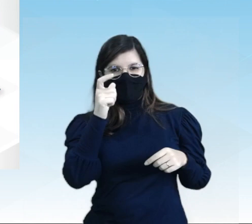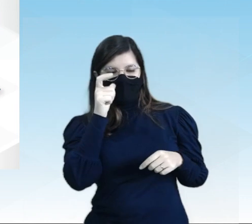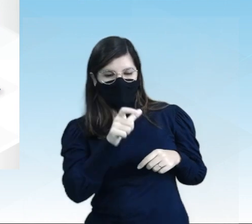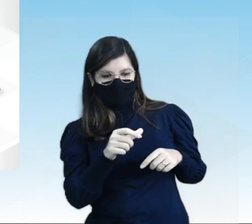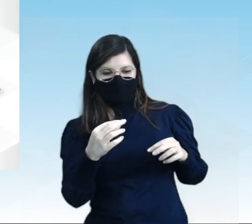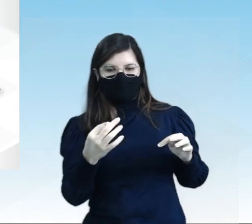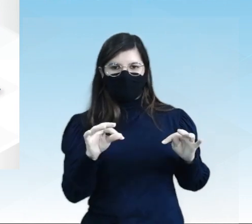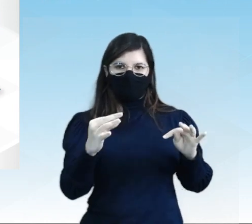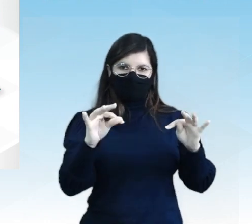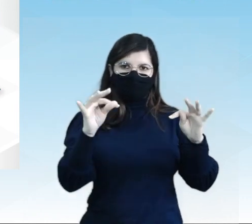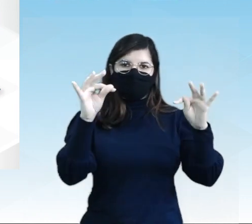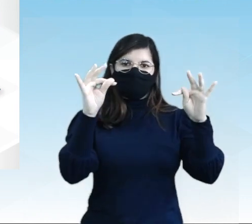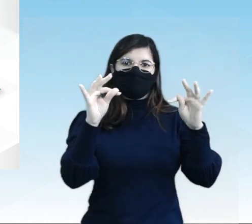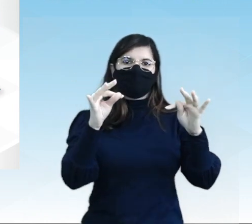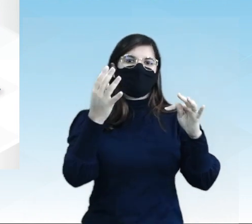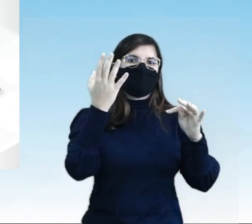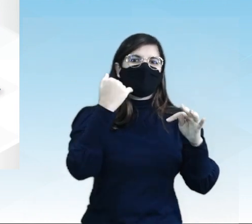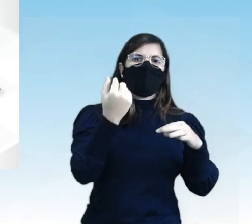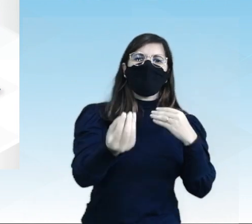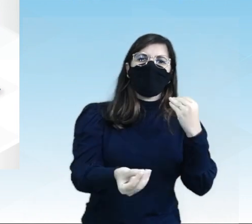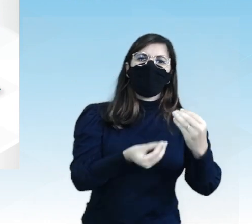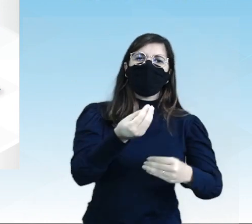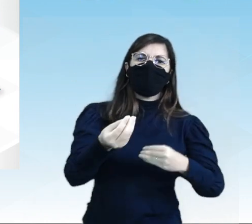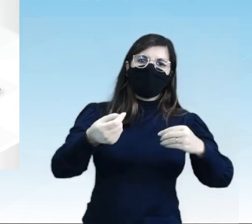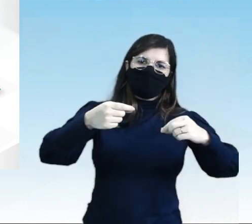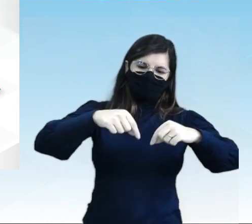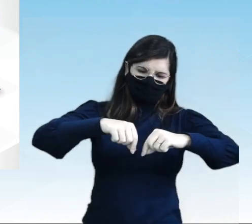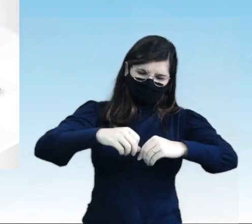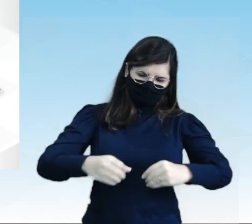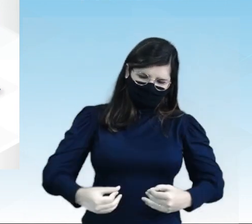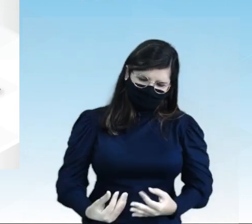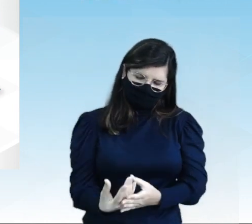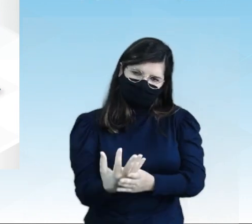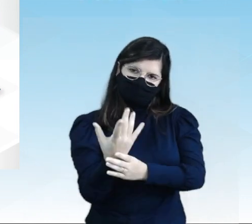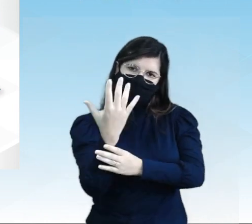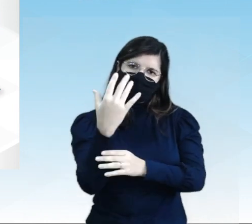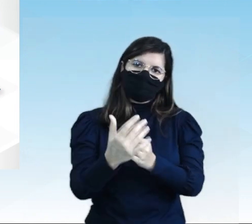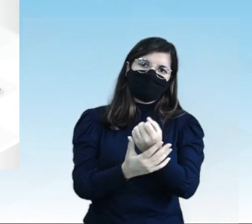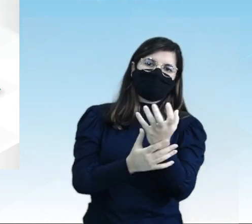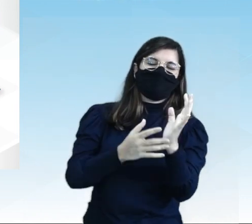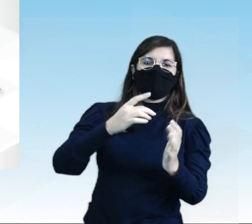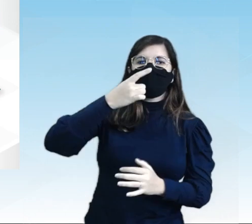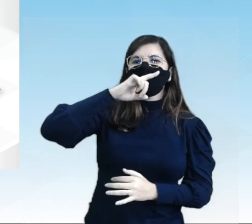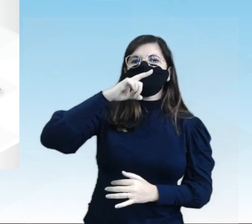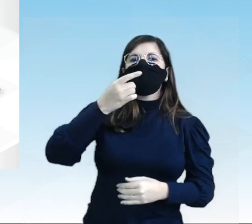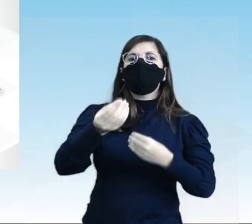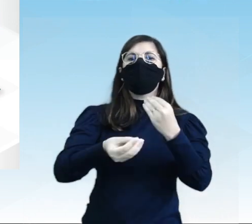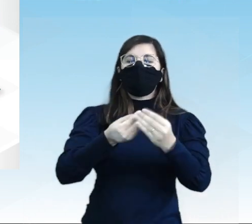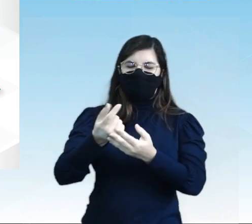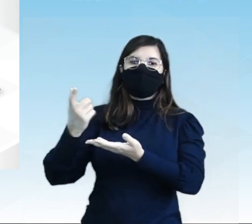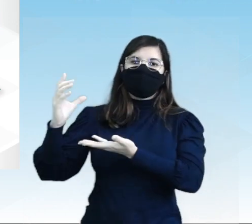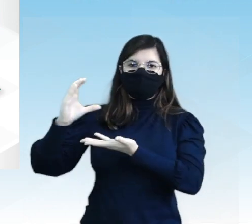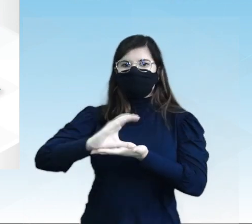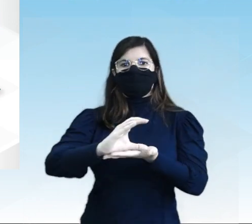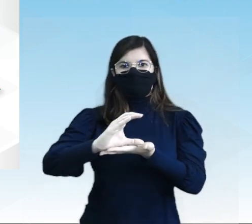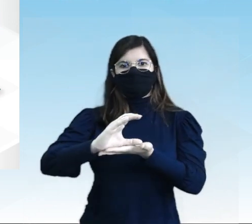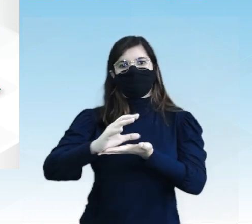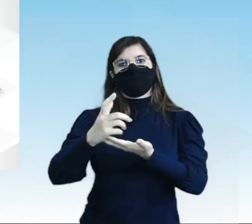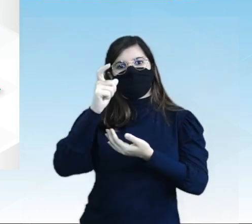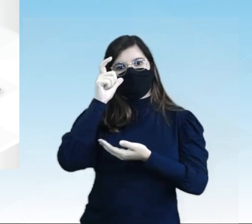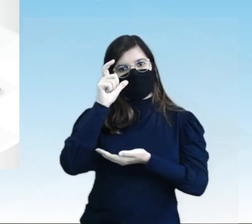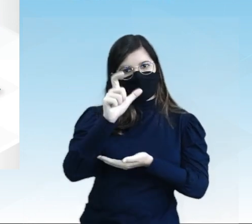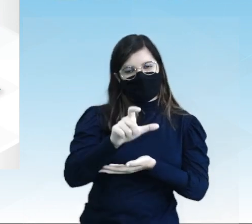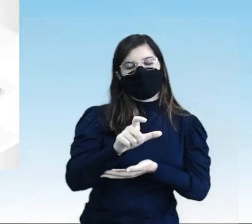que eles queriam saber como é plantava cana de açúcar e automaticamente investimento nesse segmento